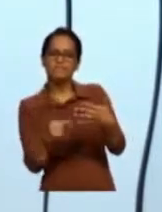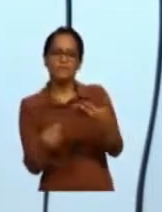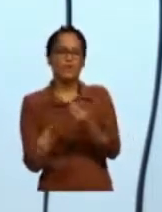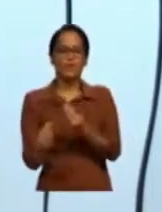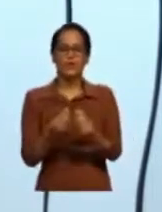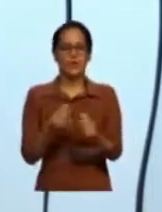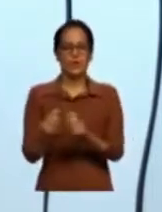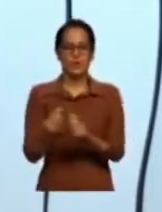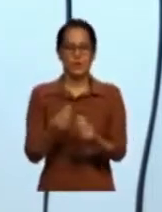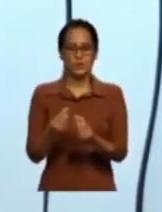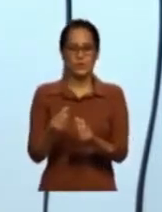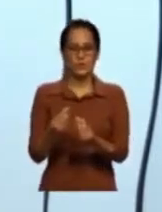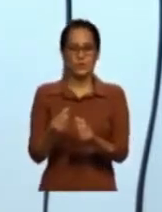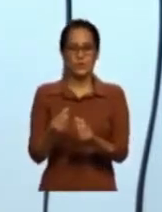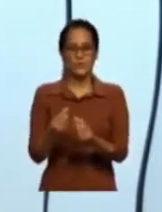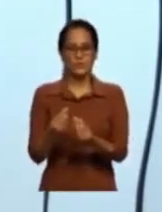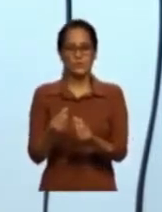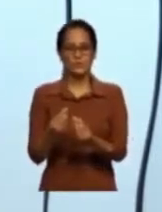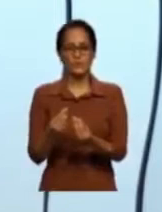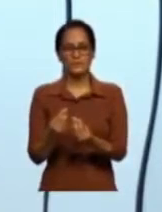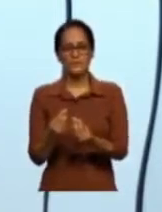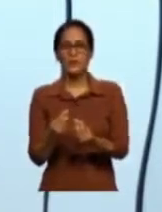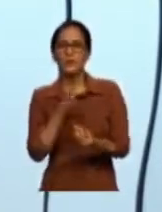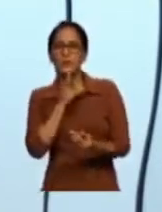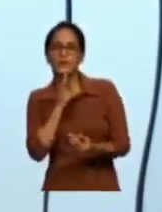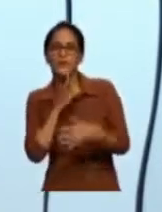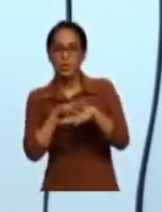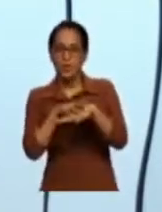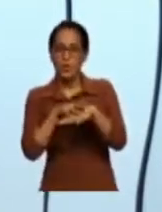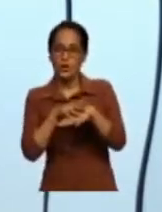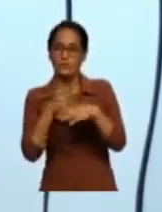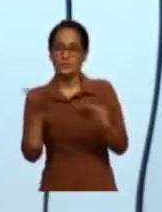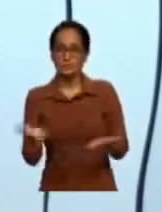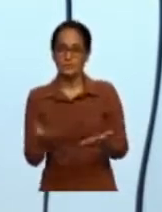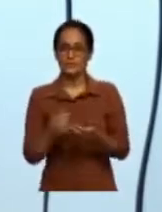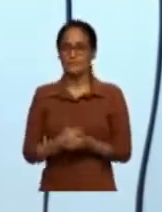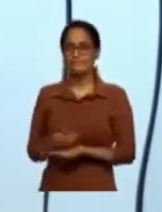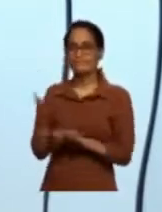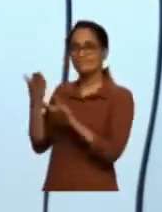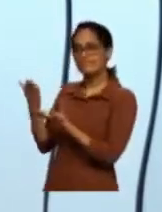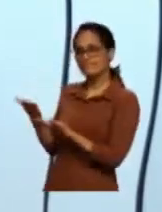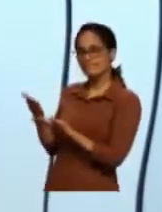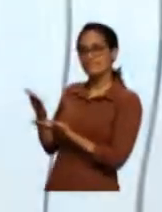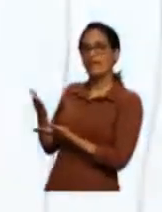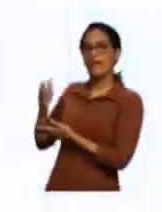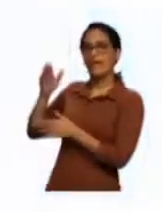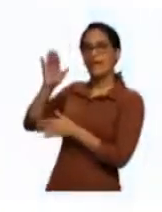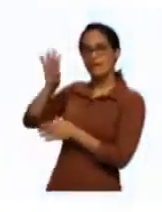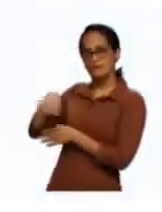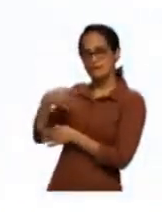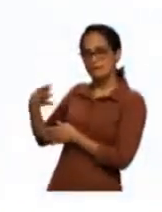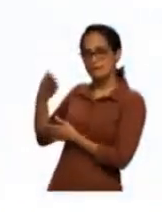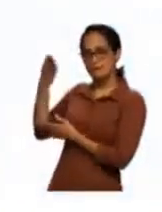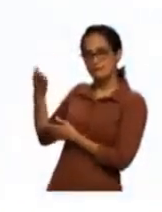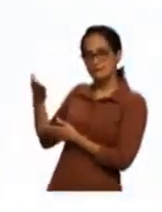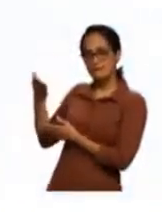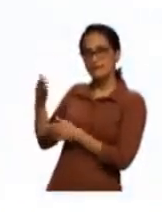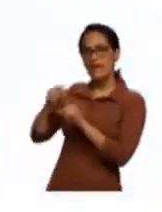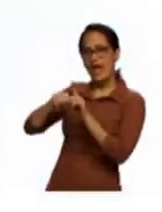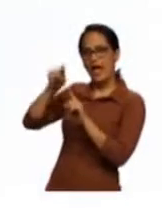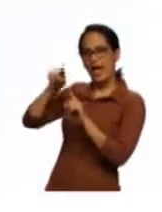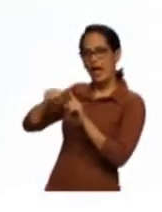a gente tem, então, denominações de doenças. Vamos pegar esse gráfico aqui. Esse